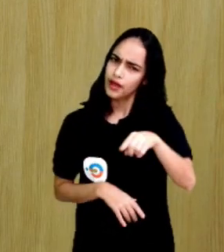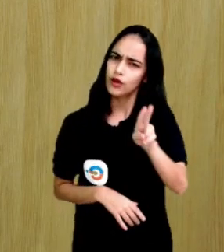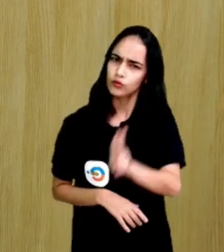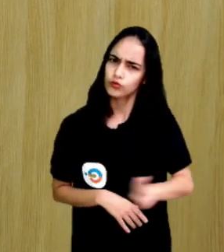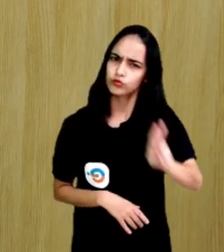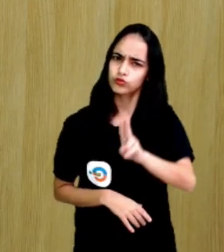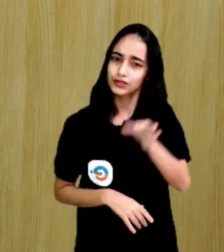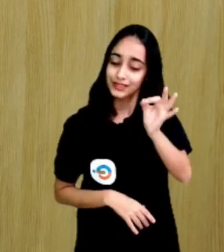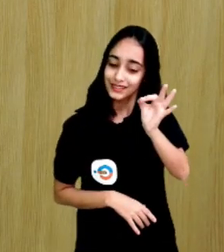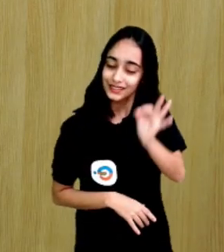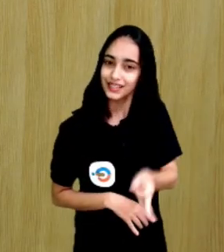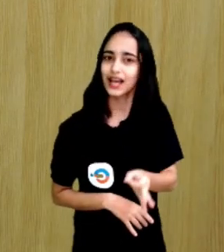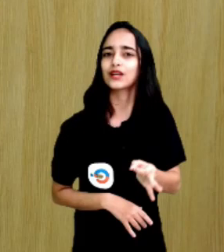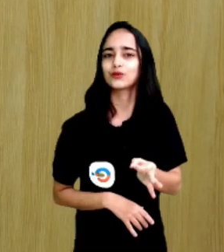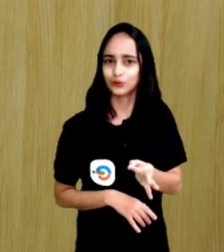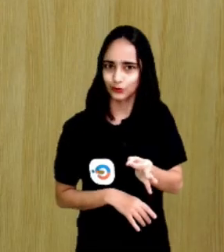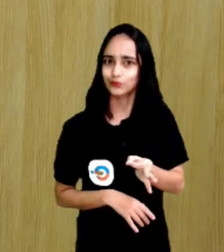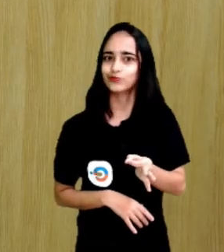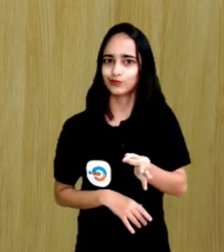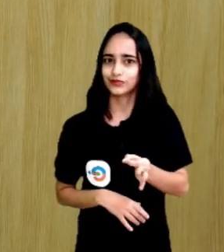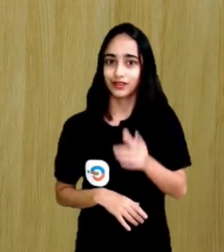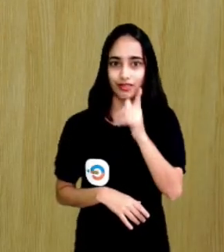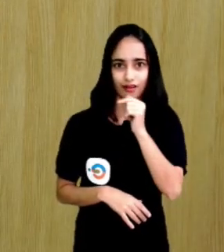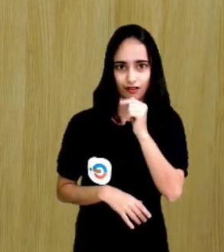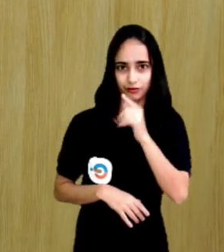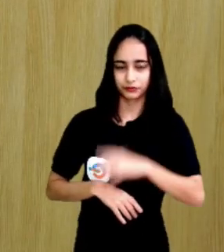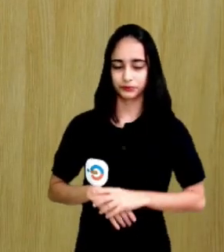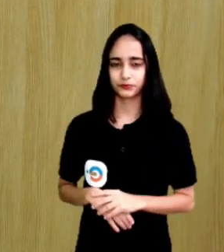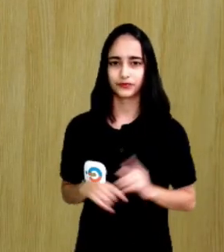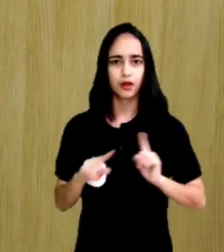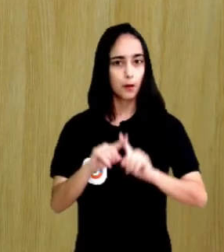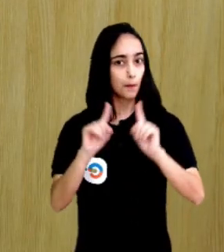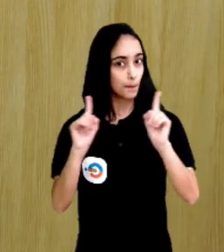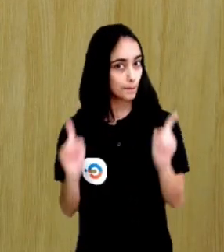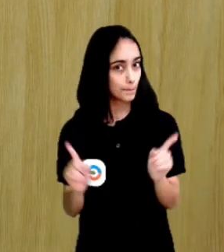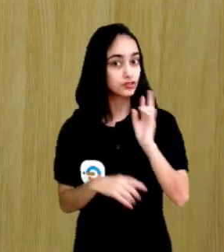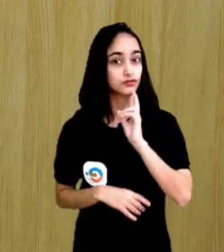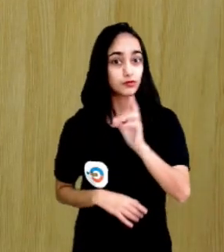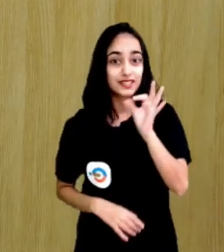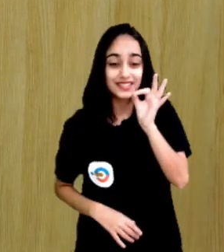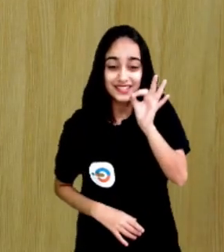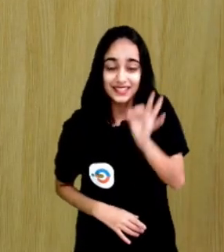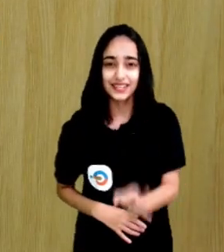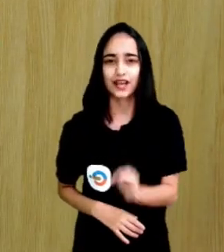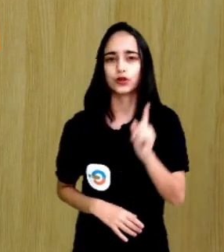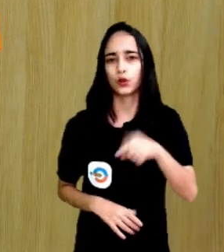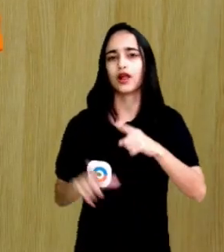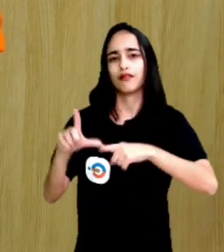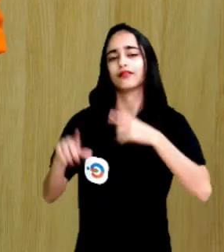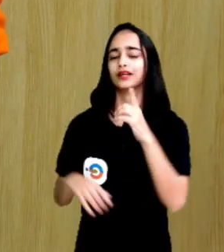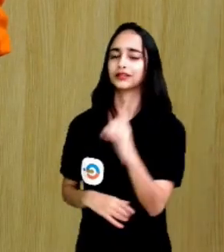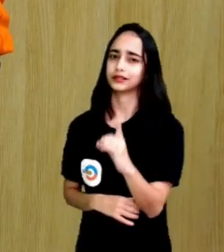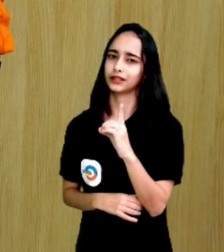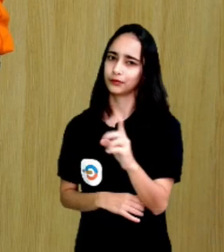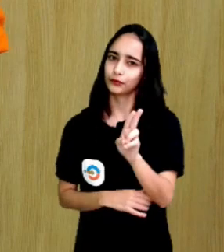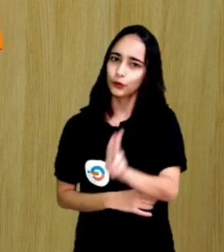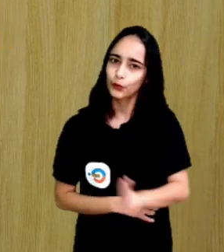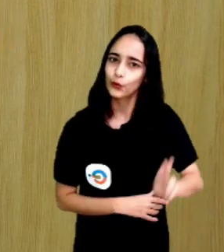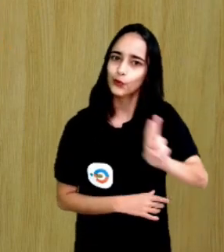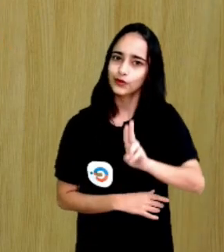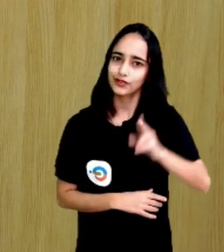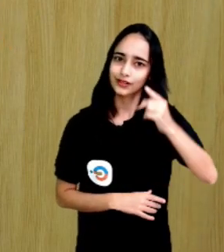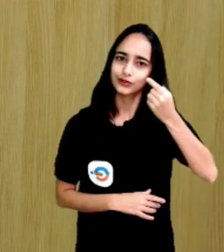uso racional e econômico da água mas a que responde completamente é a letra D usando